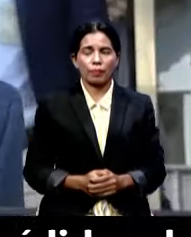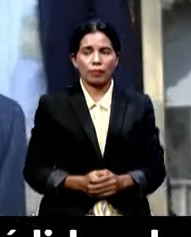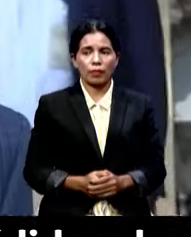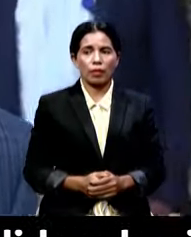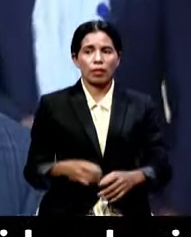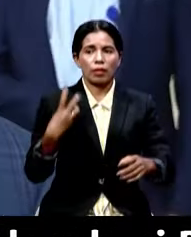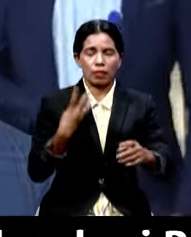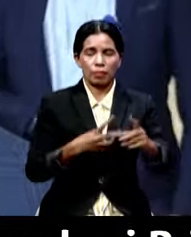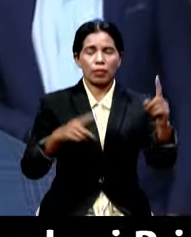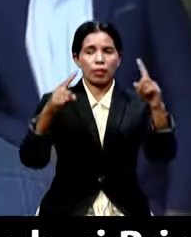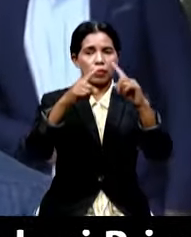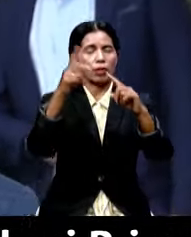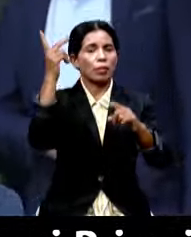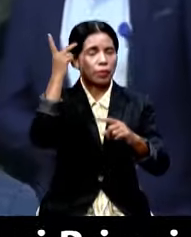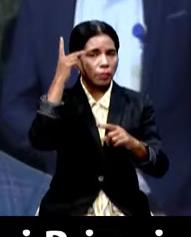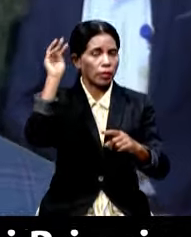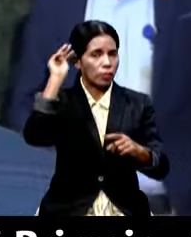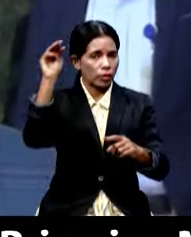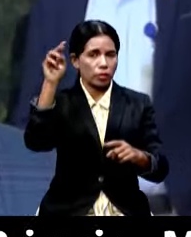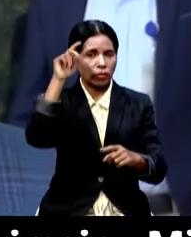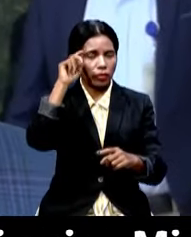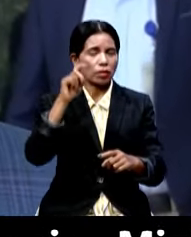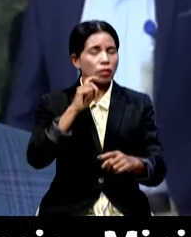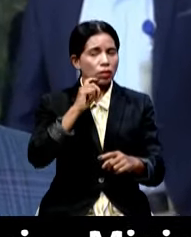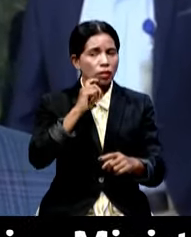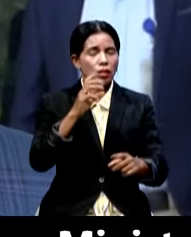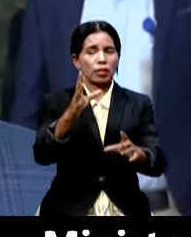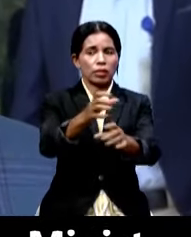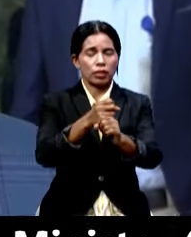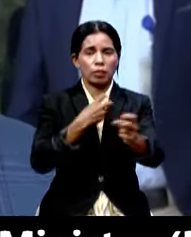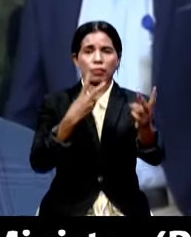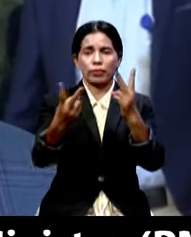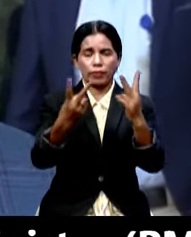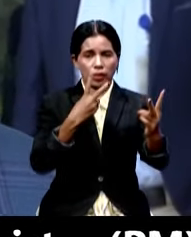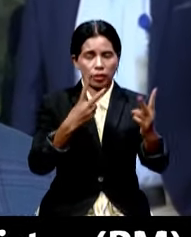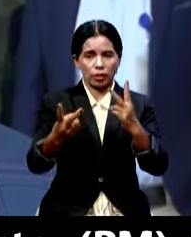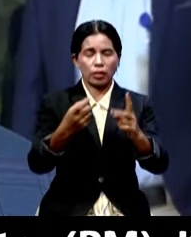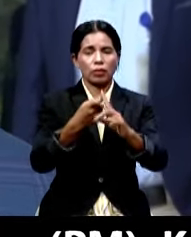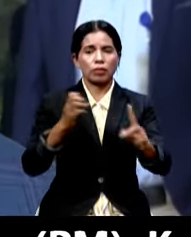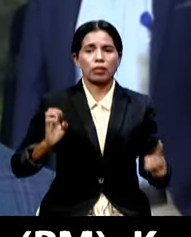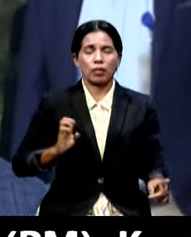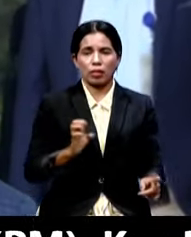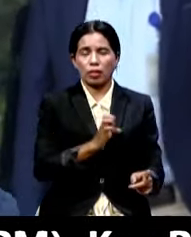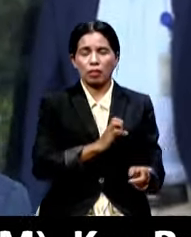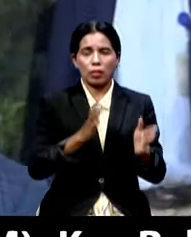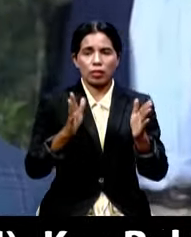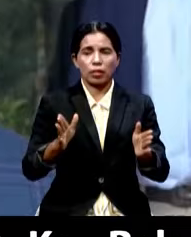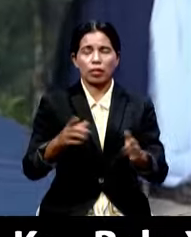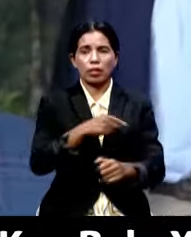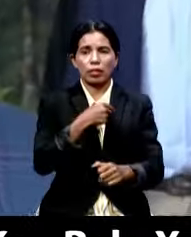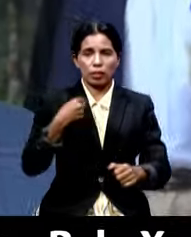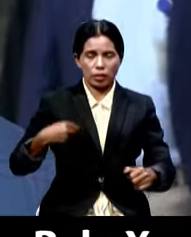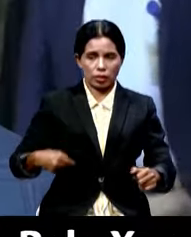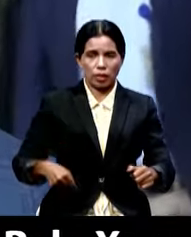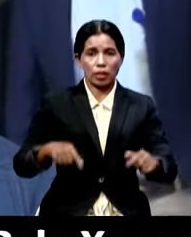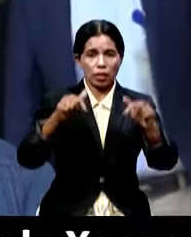Sua Excelência, Primeiro-Ministro, Mombot, Simon visita o embaixador da República China e